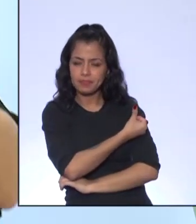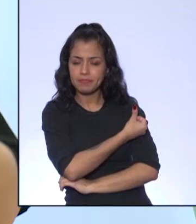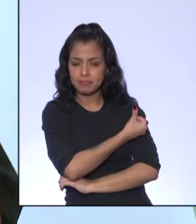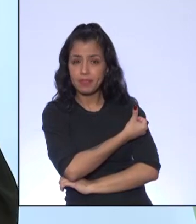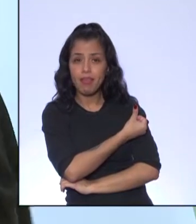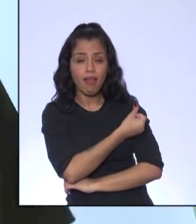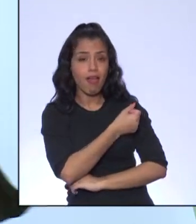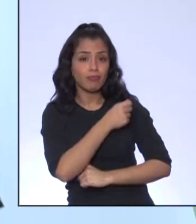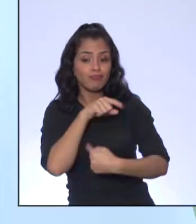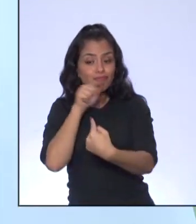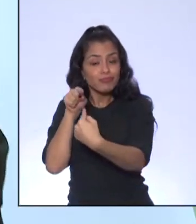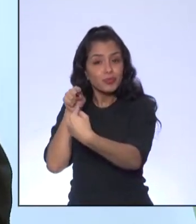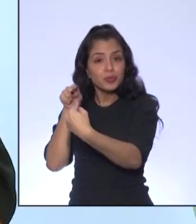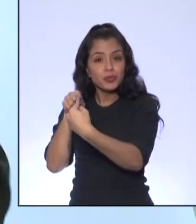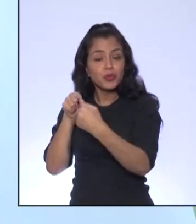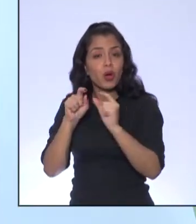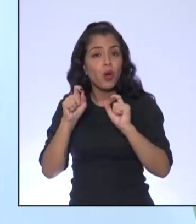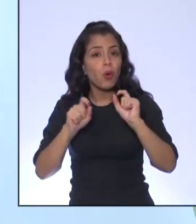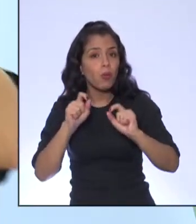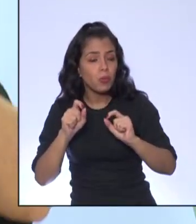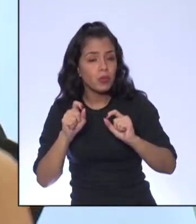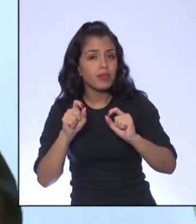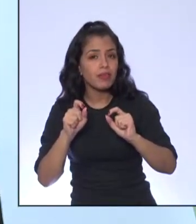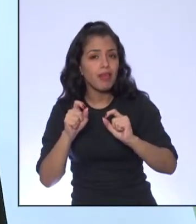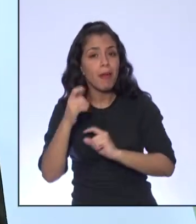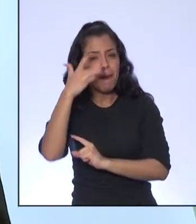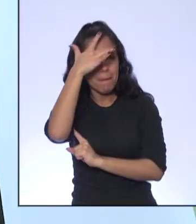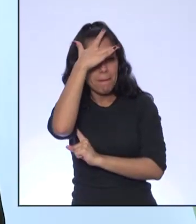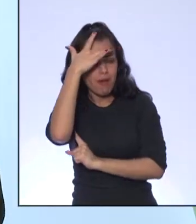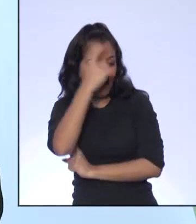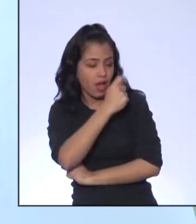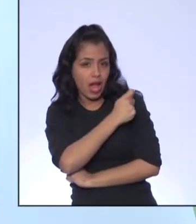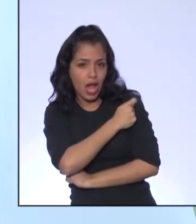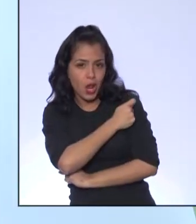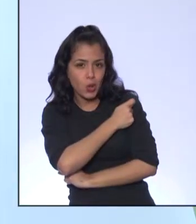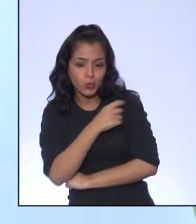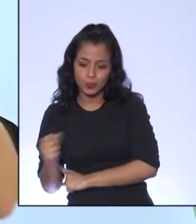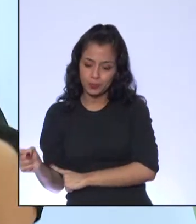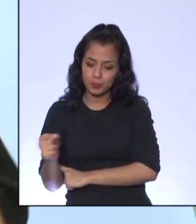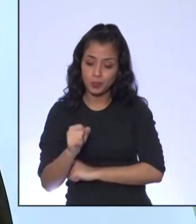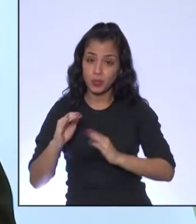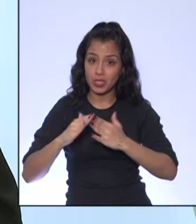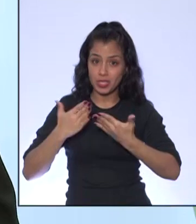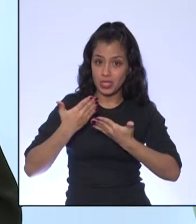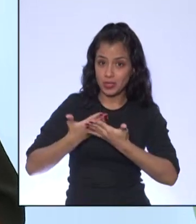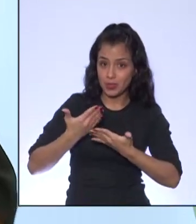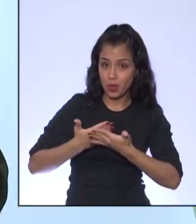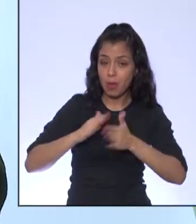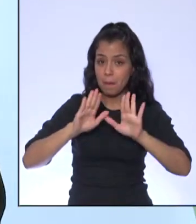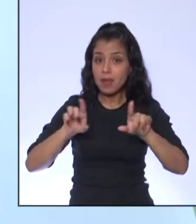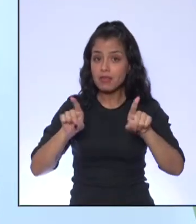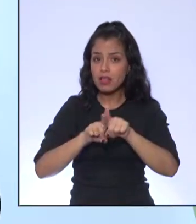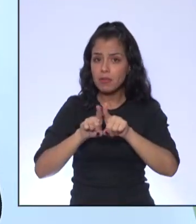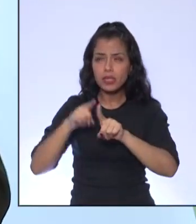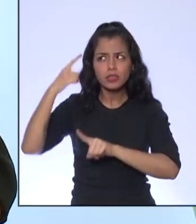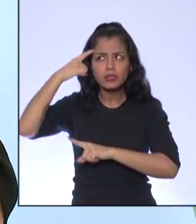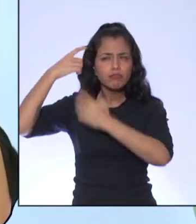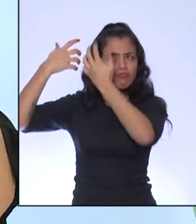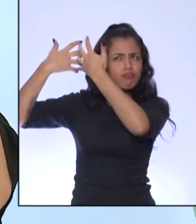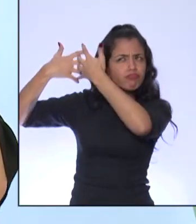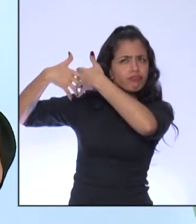de trazer o aluno para dentro da escola e para a reflexão dessas práticas do